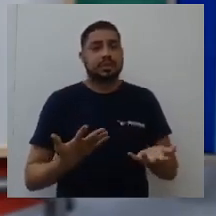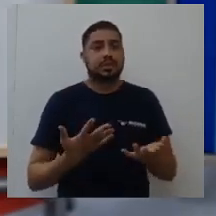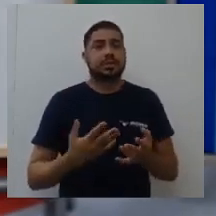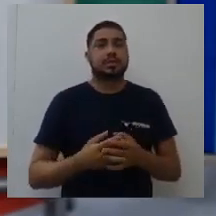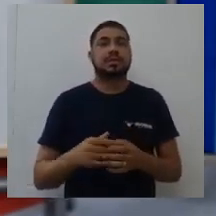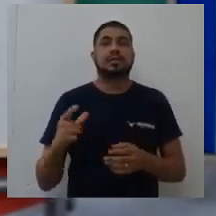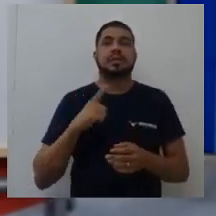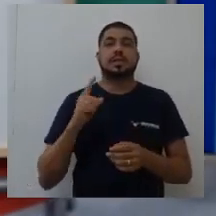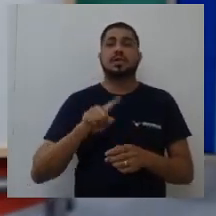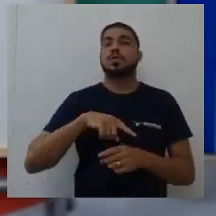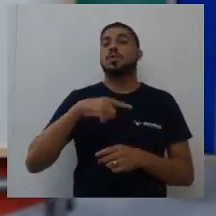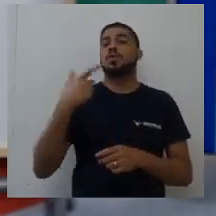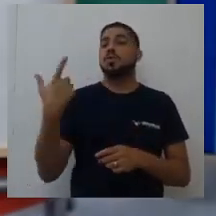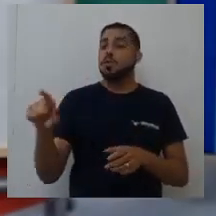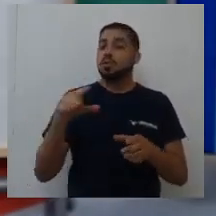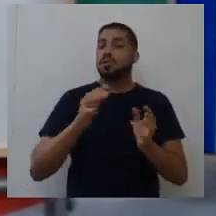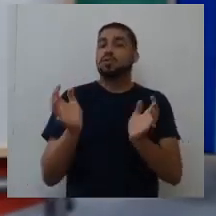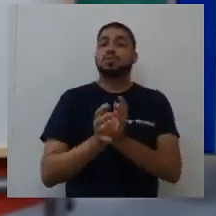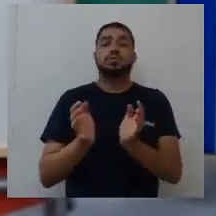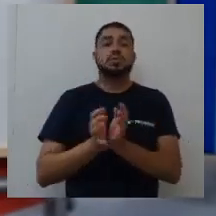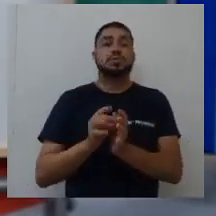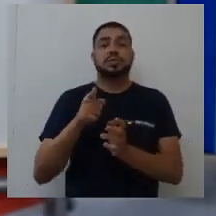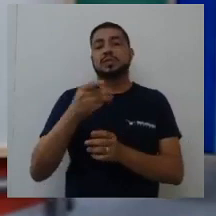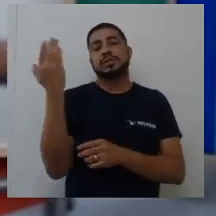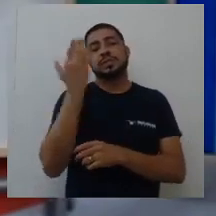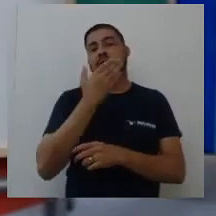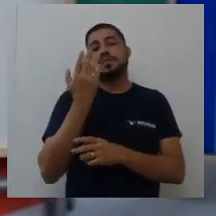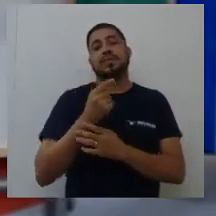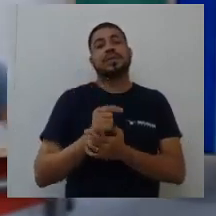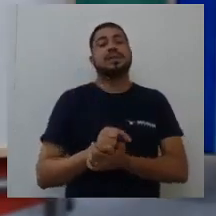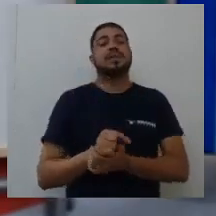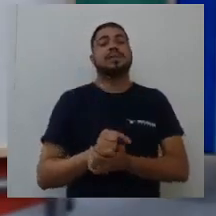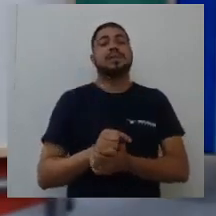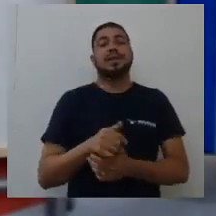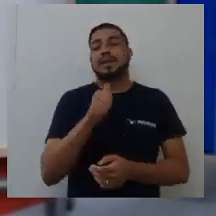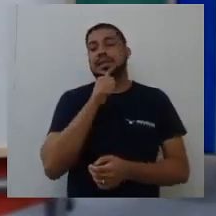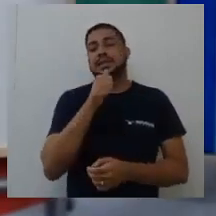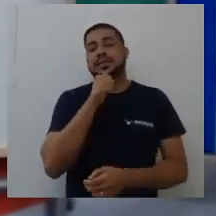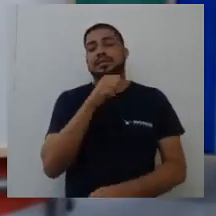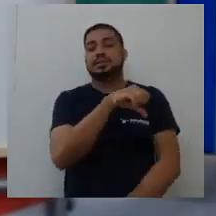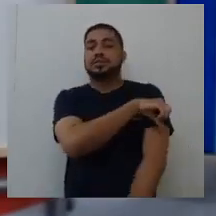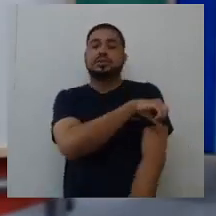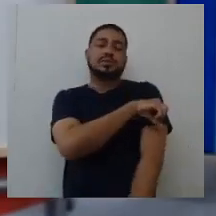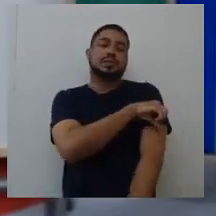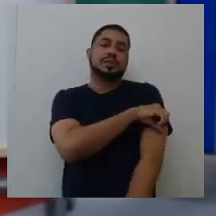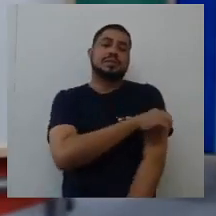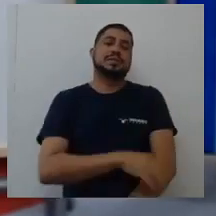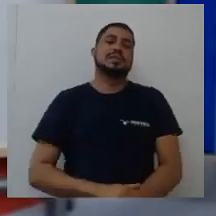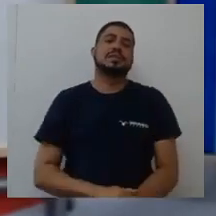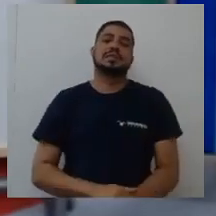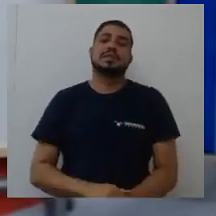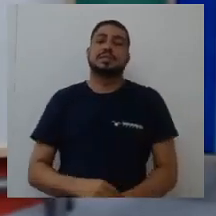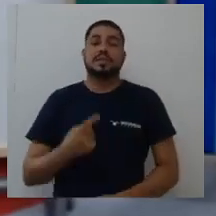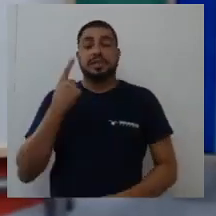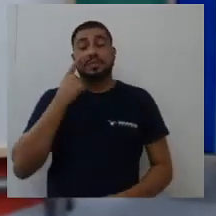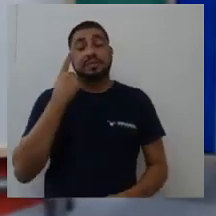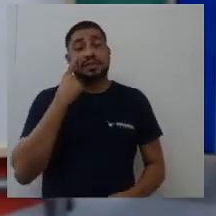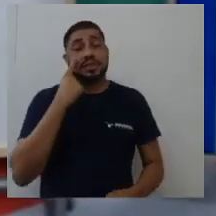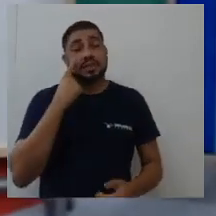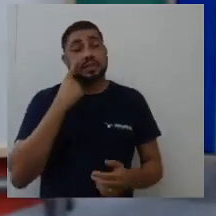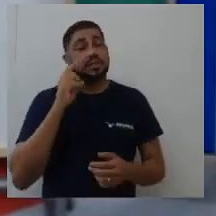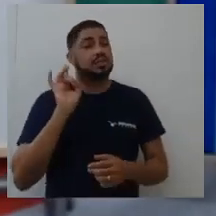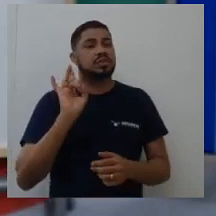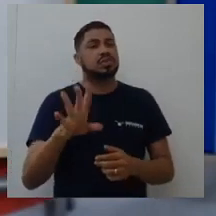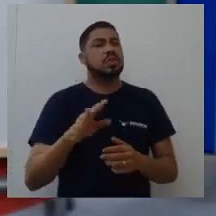um outro conjunto que você não vê na oitava série, no 9º ano. Você não vê no 9º ano. Você vai ver